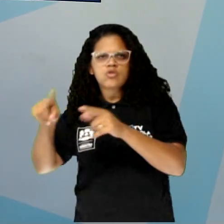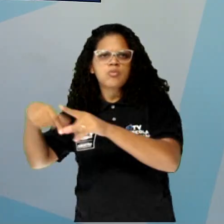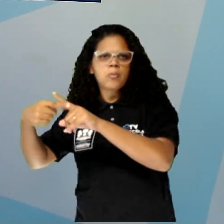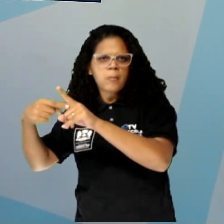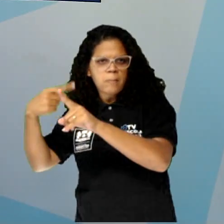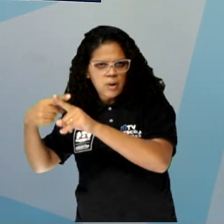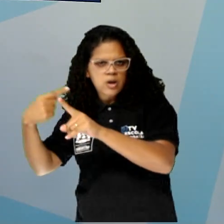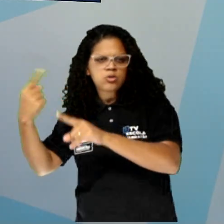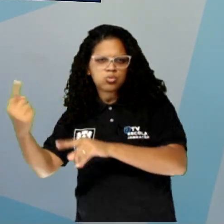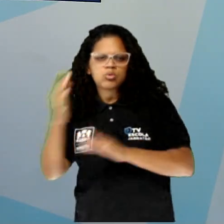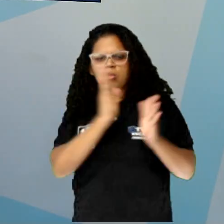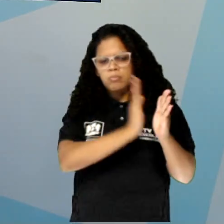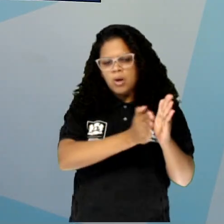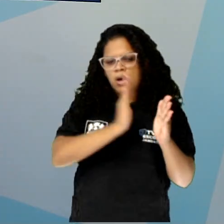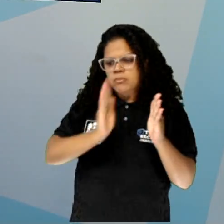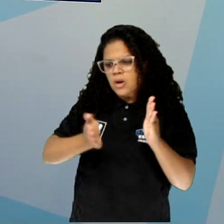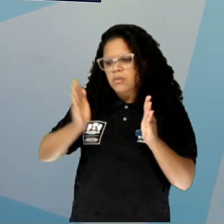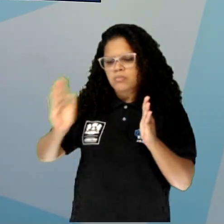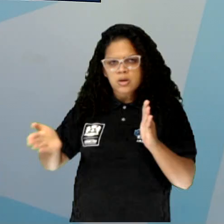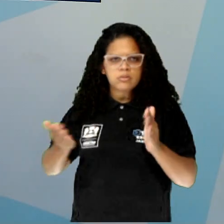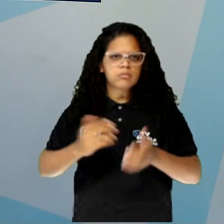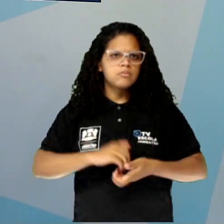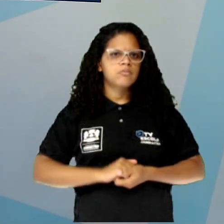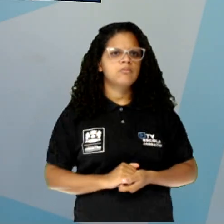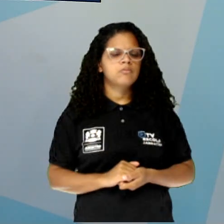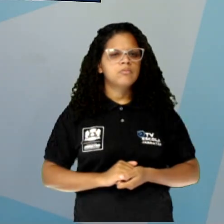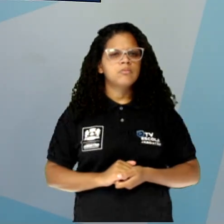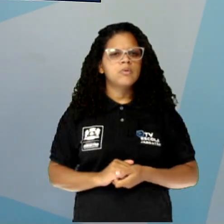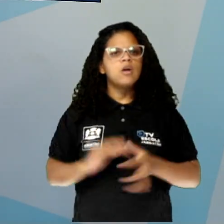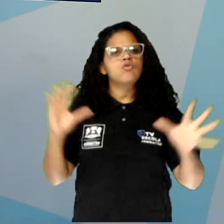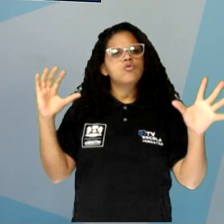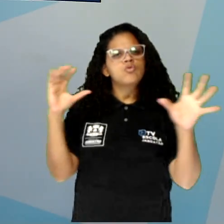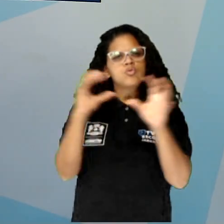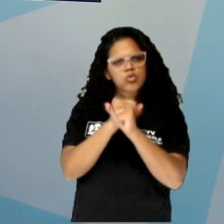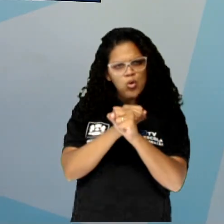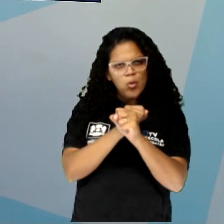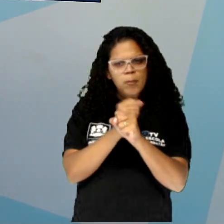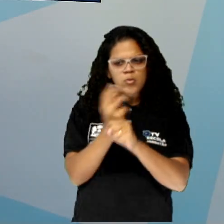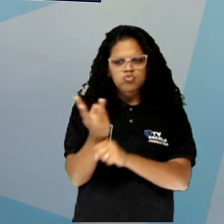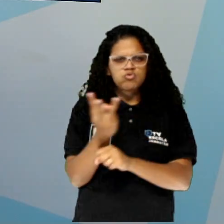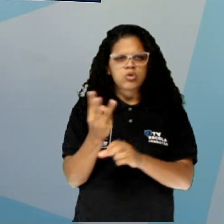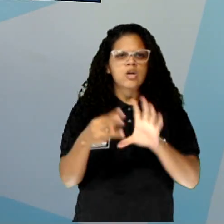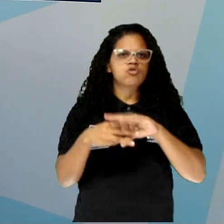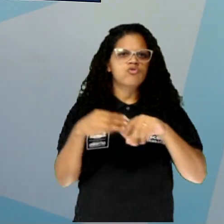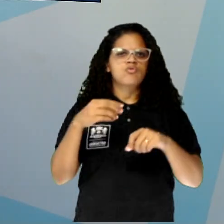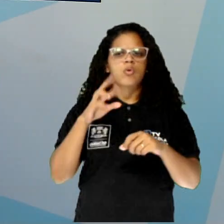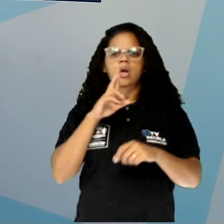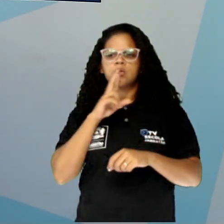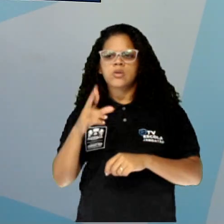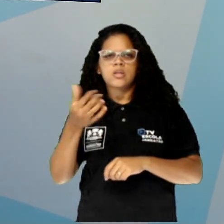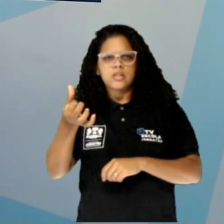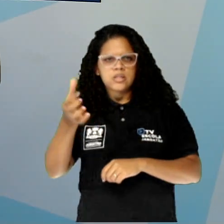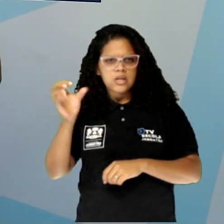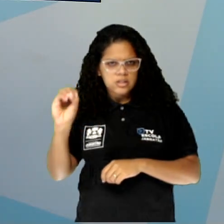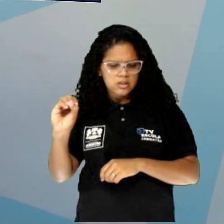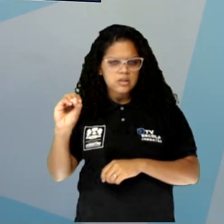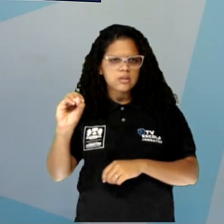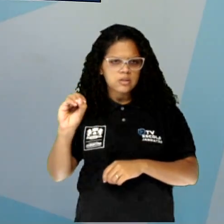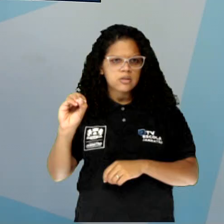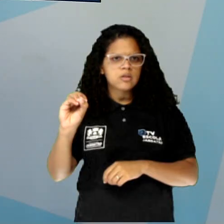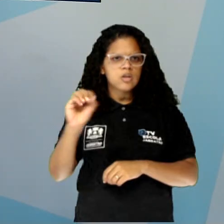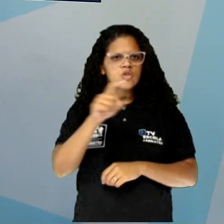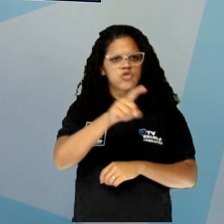são consecutivos, tá? Vamos somar os três e vai dar 60, que é o que diz a questão.